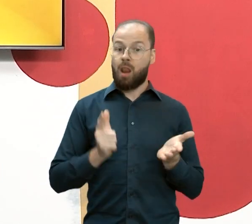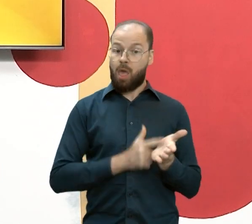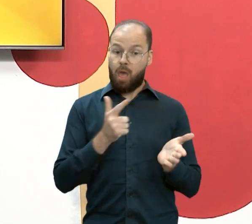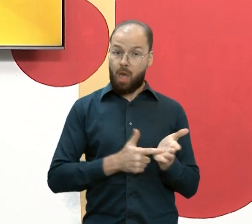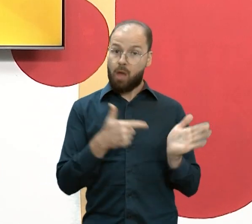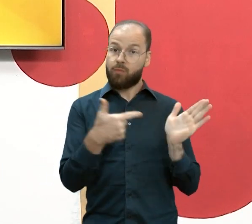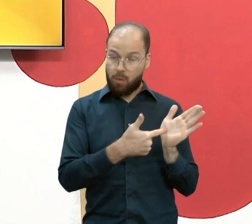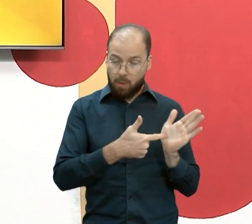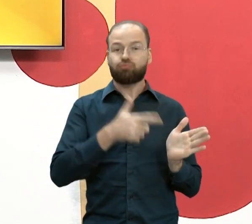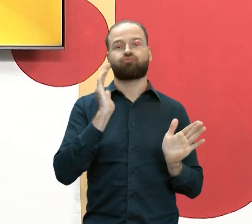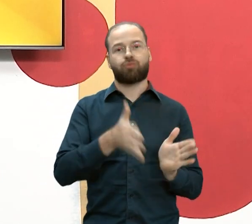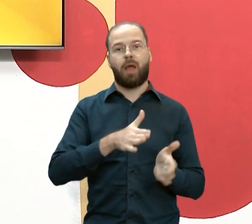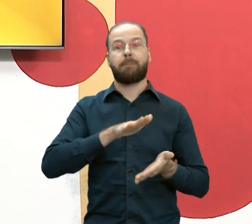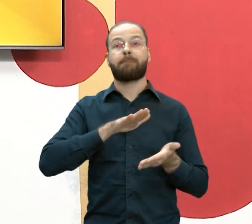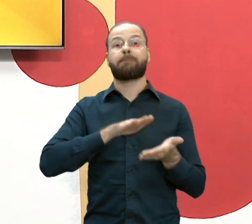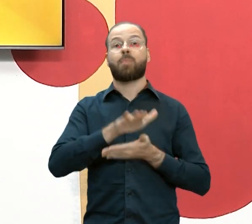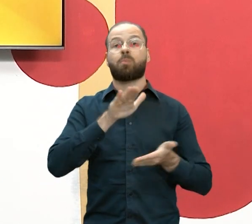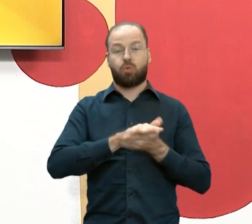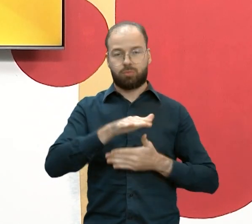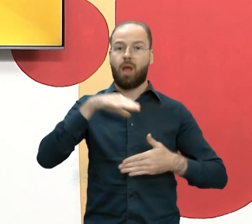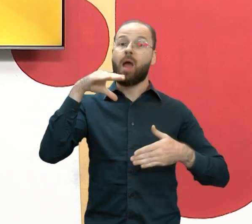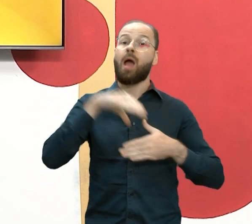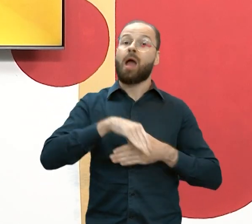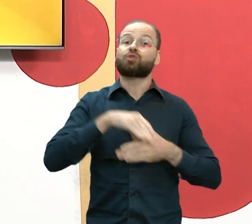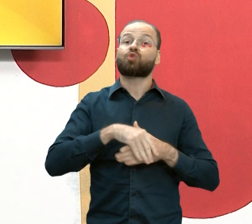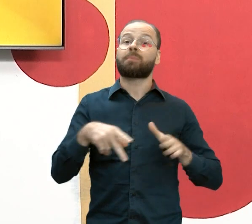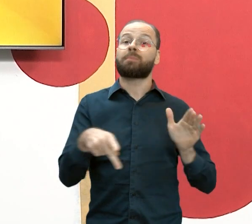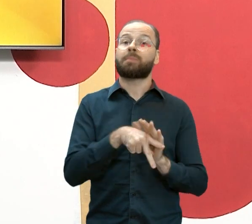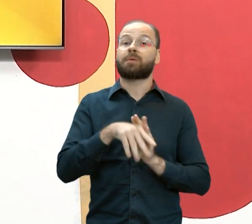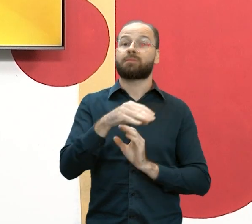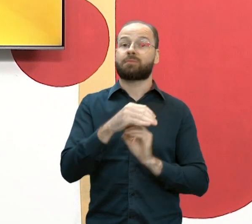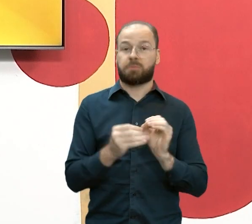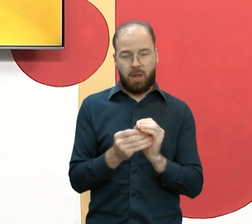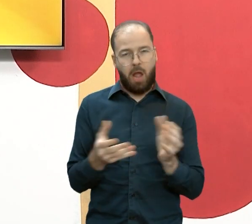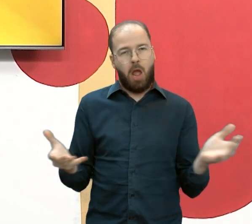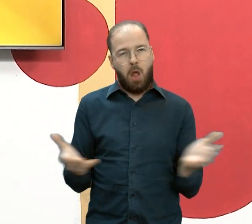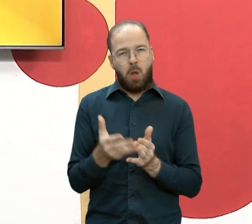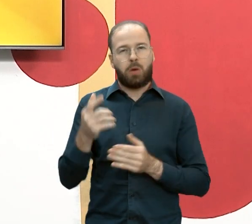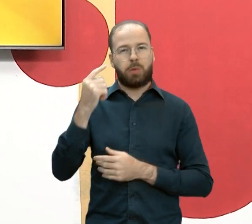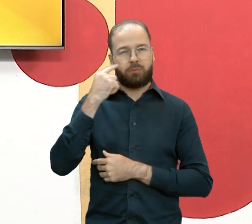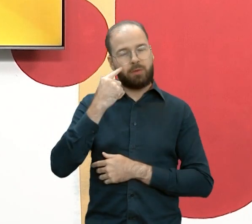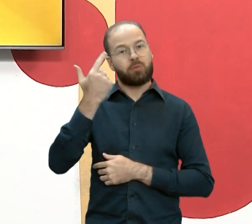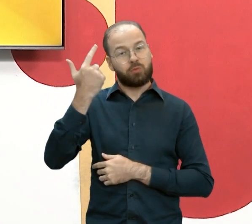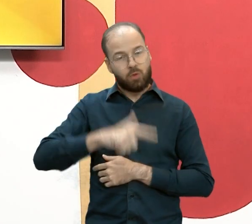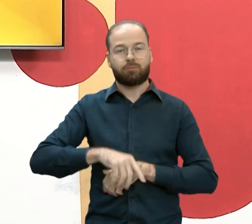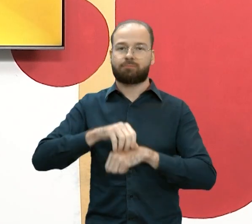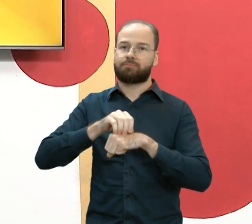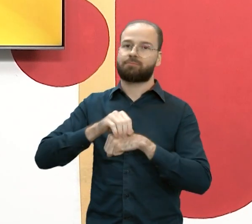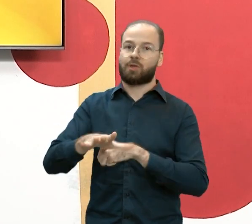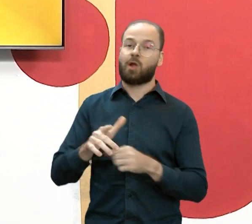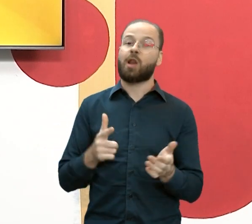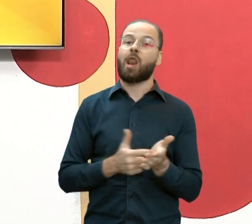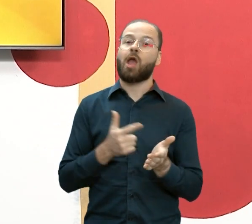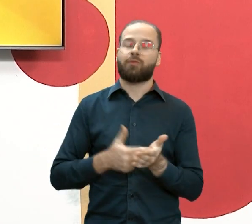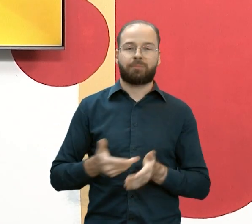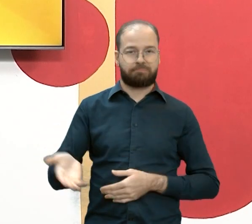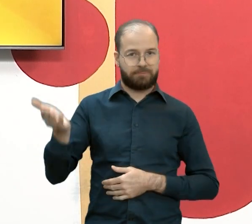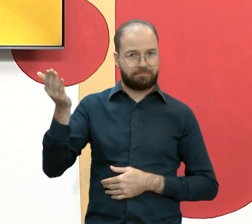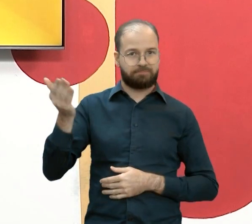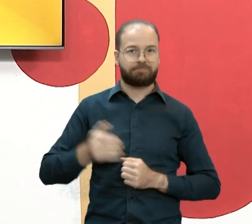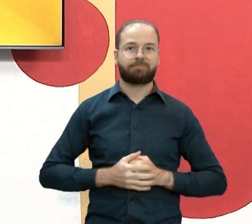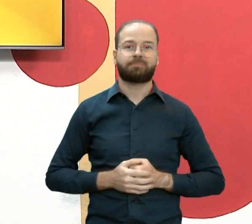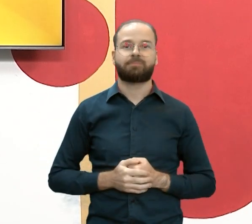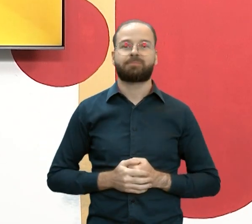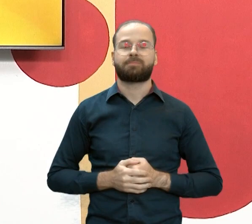né, publicado pela editora UFG. Então, bora agora conferir mais uma dica de hoje. Vamos lá.